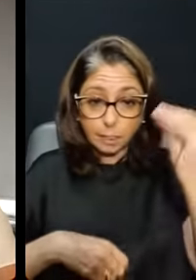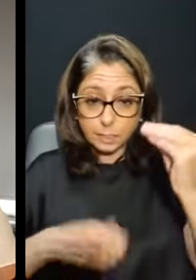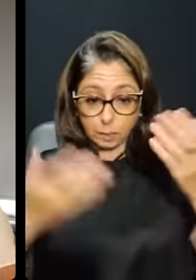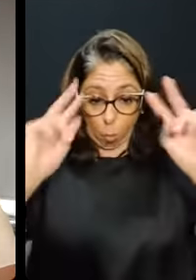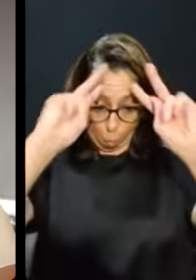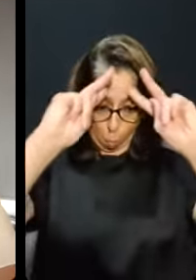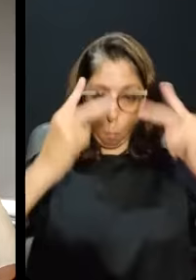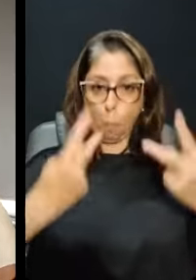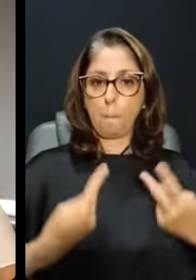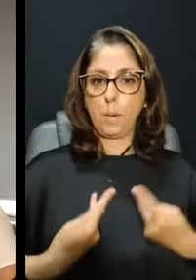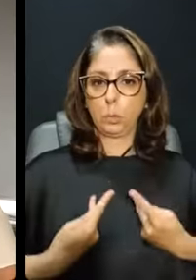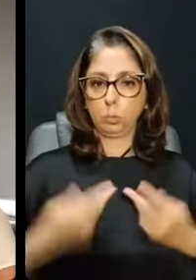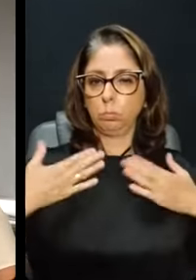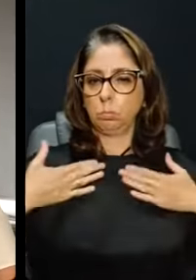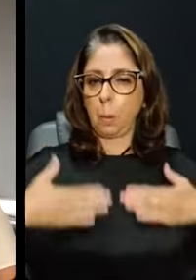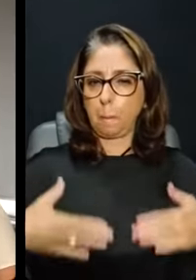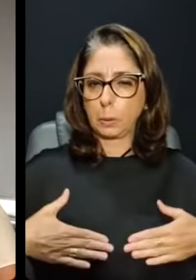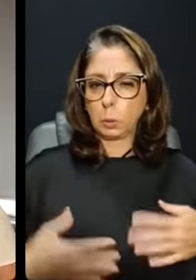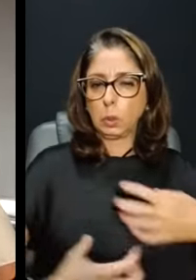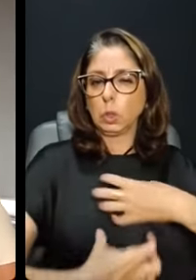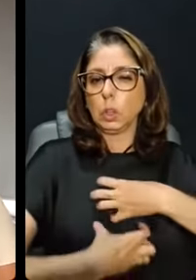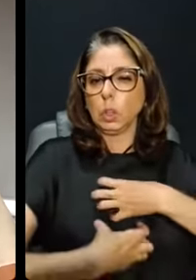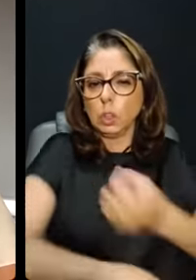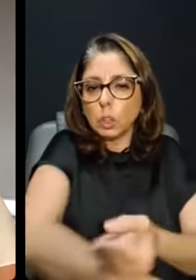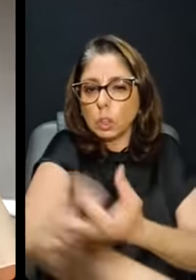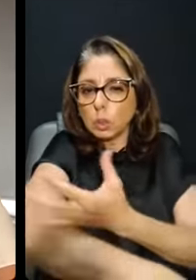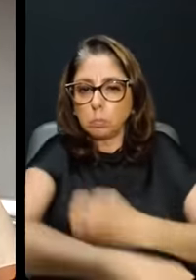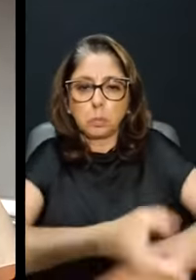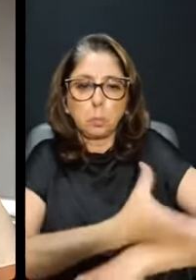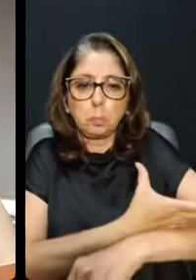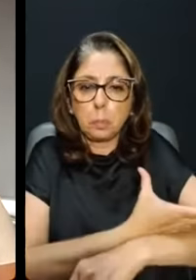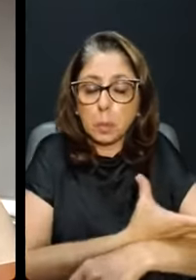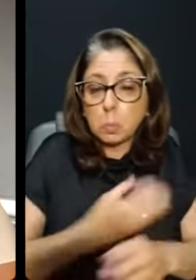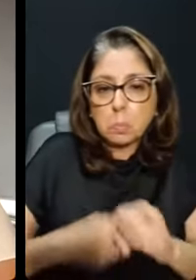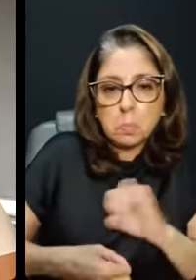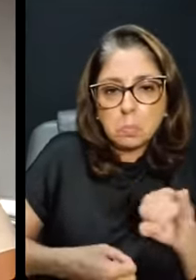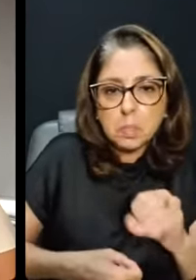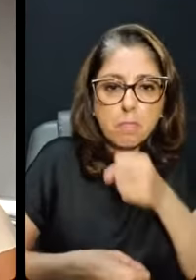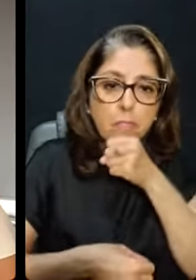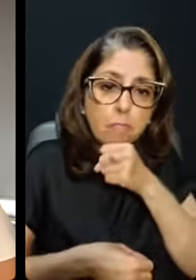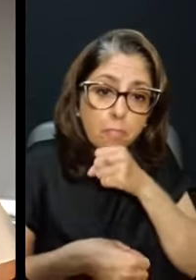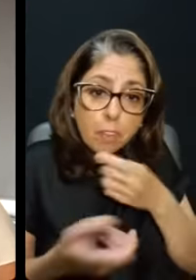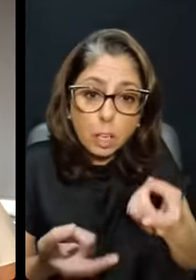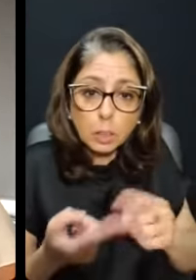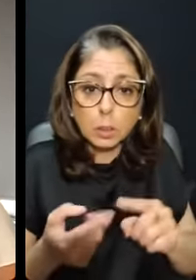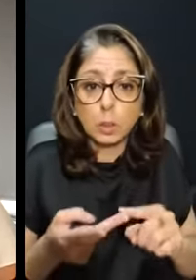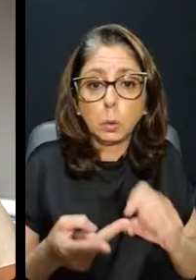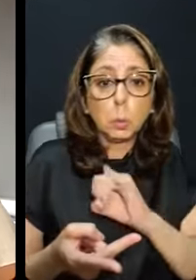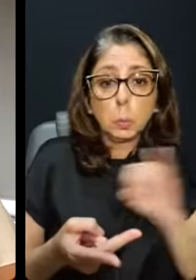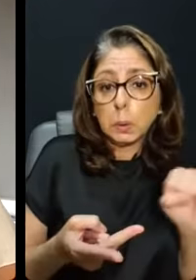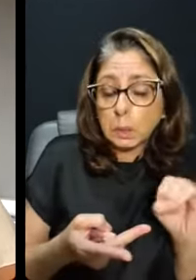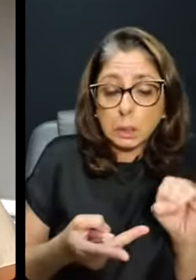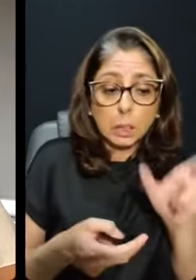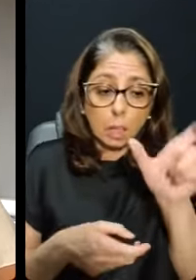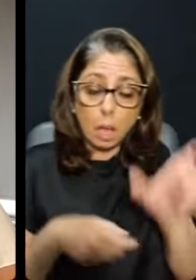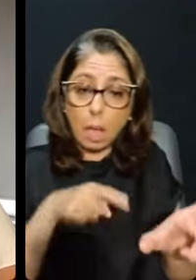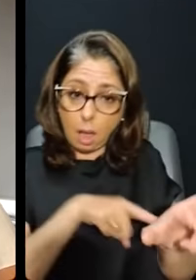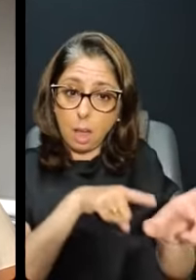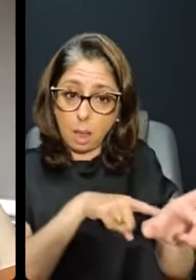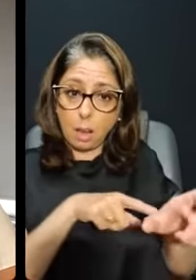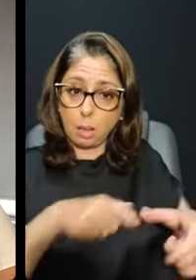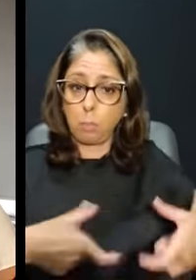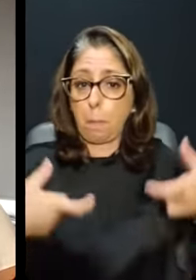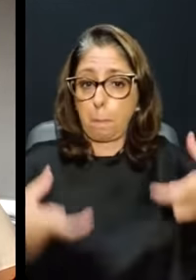tipo de deficiência, não olha quem está ali, se é um idoso acompanhado, se é um cadeirante atleta, se é